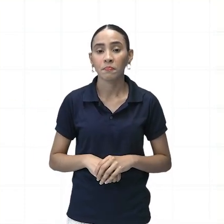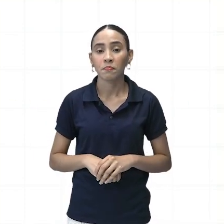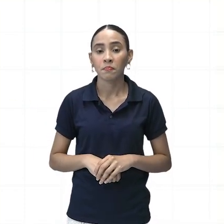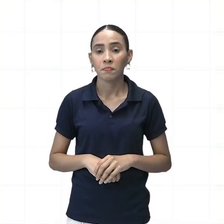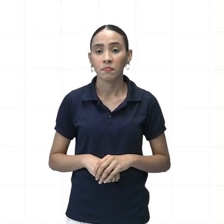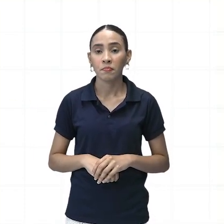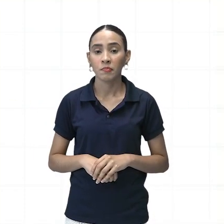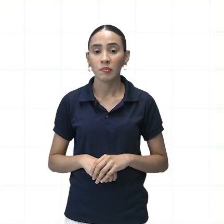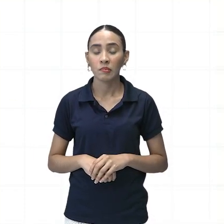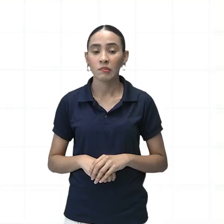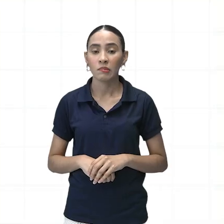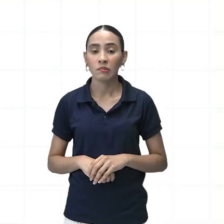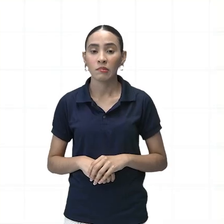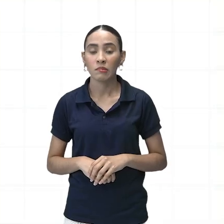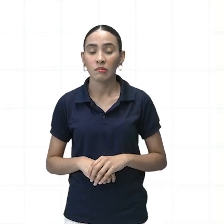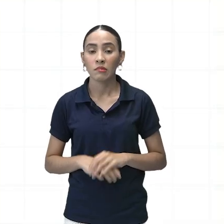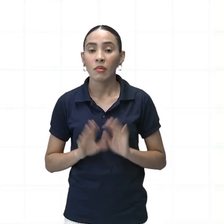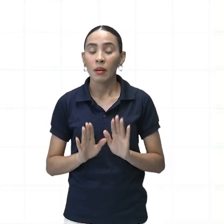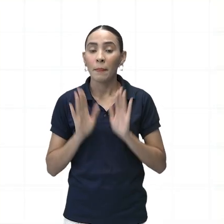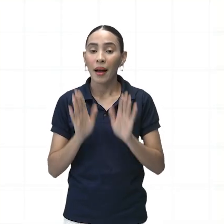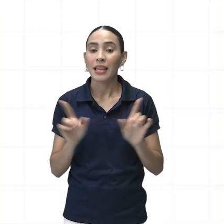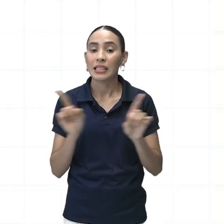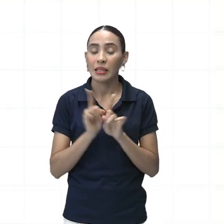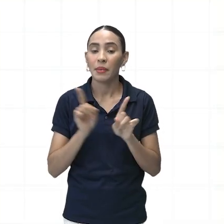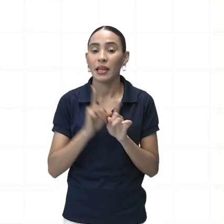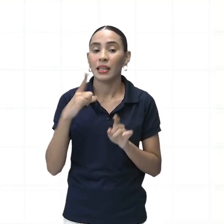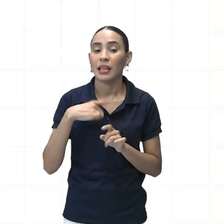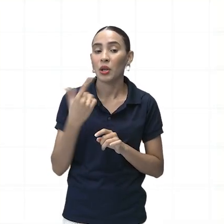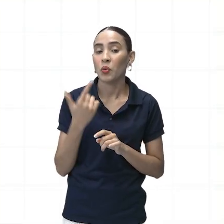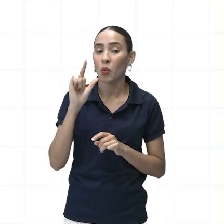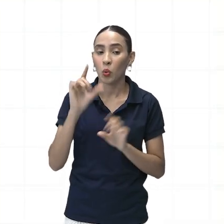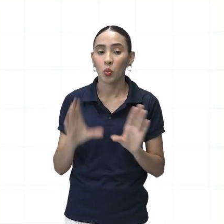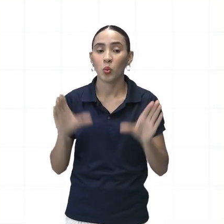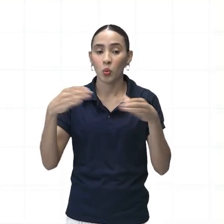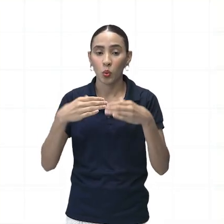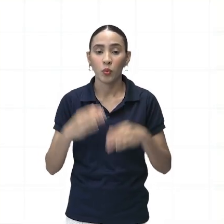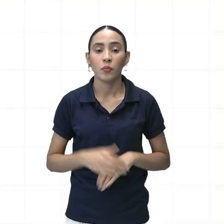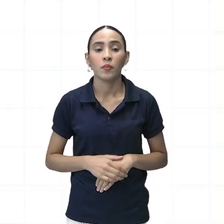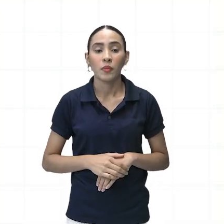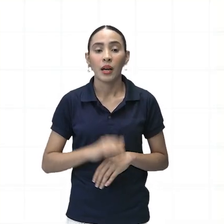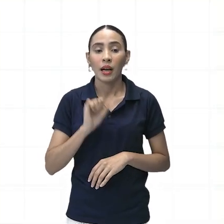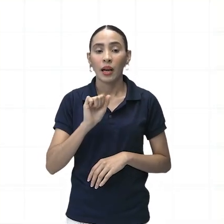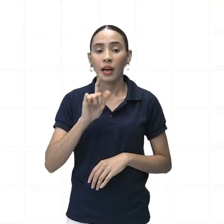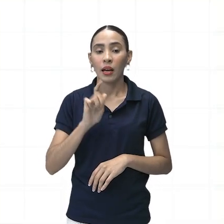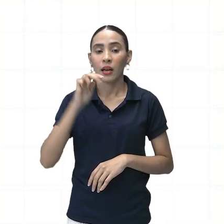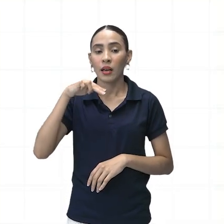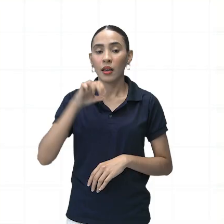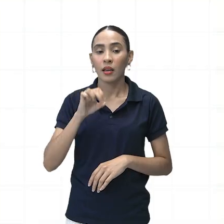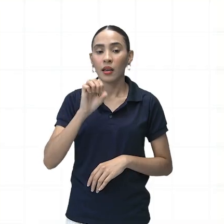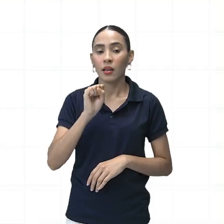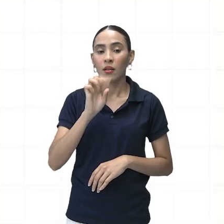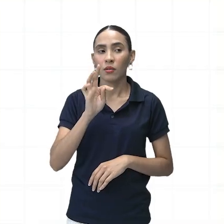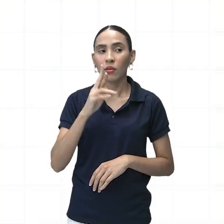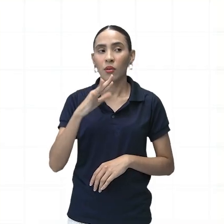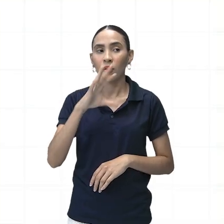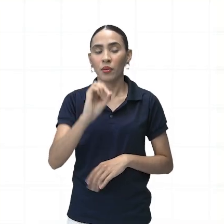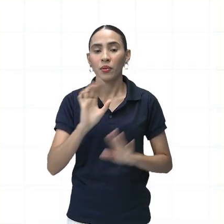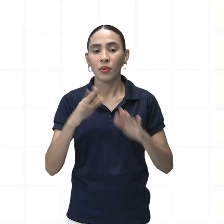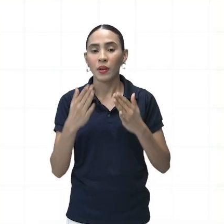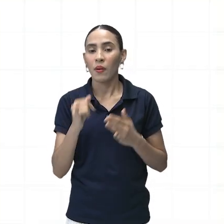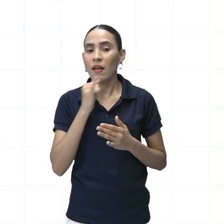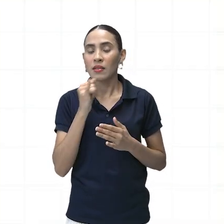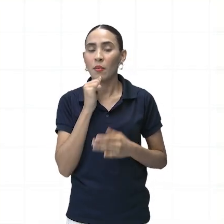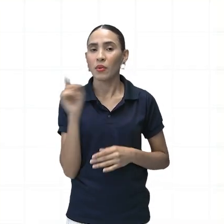Ok? Mas também temos uma outra categoria que é os agnósticos. O agnóstico ele